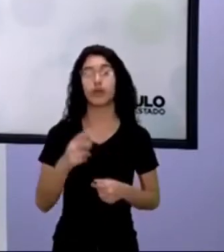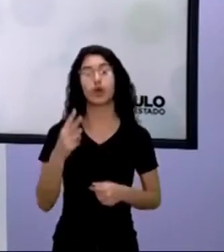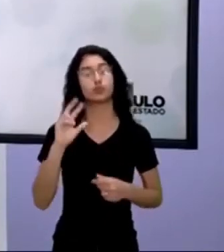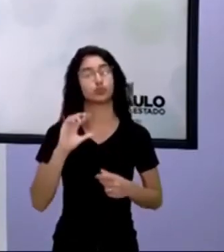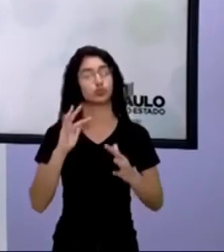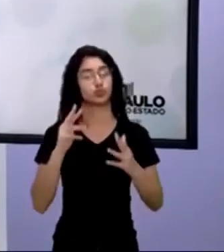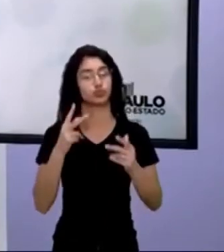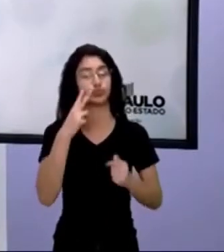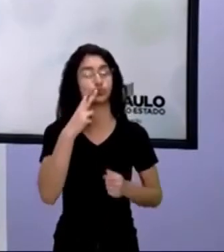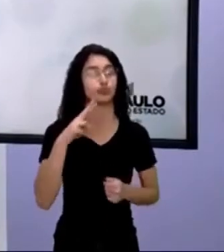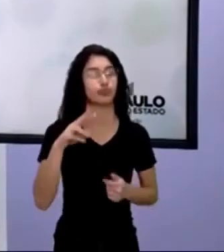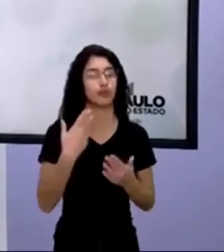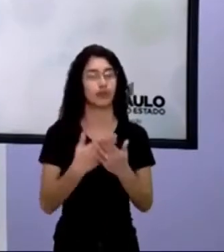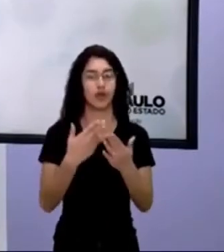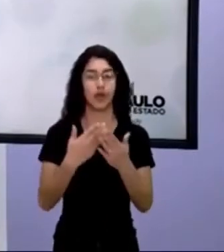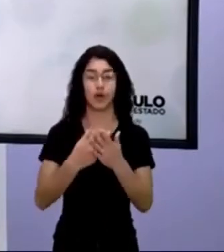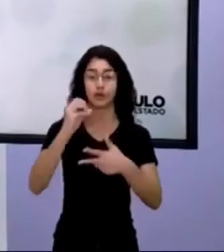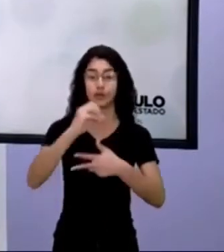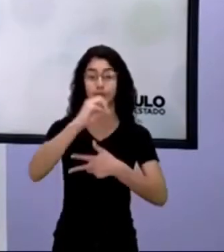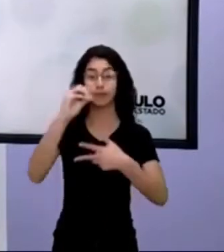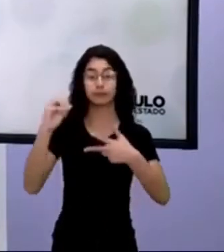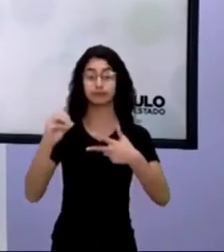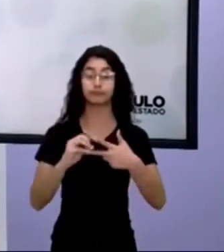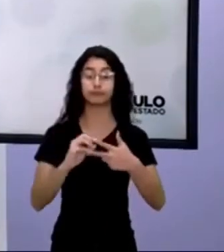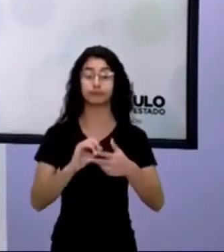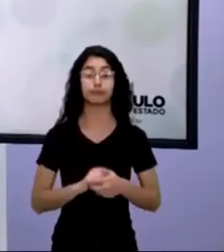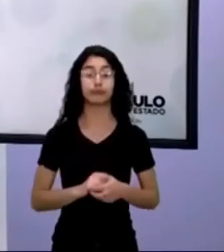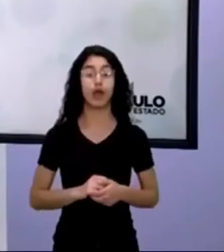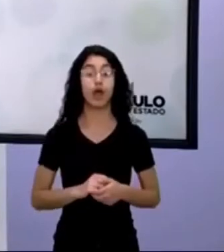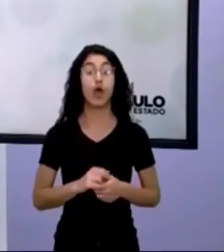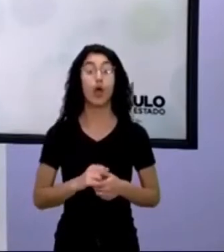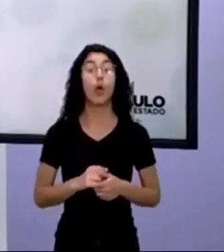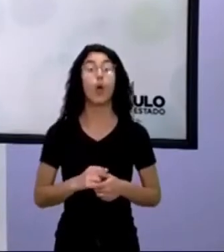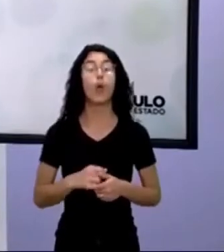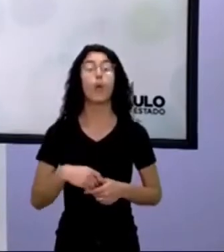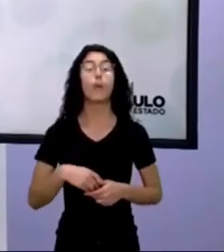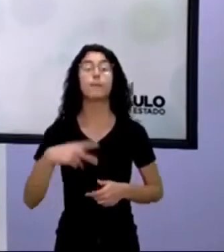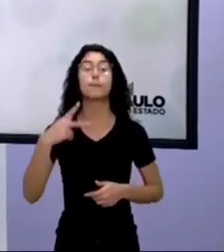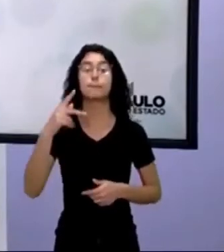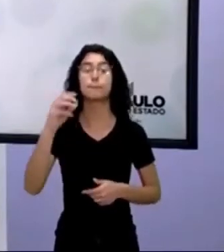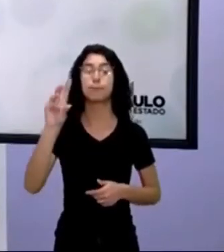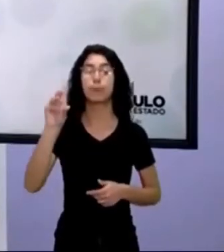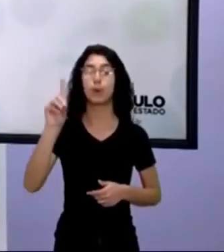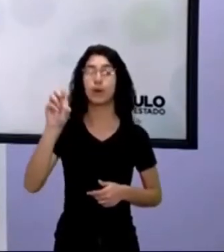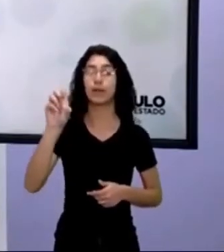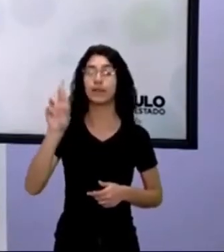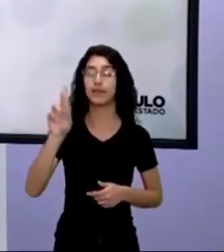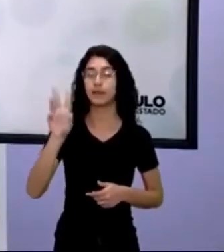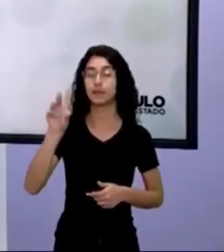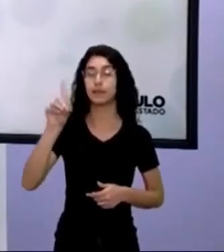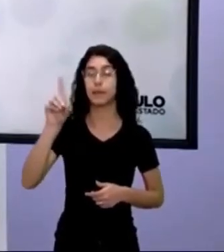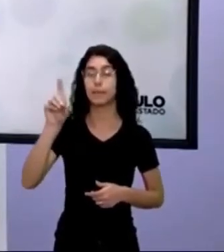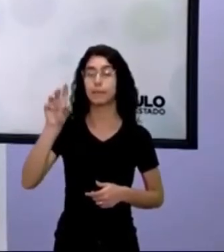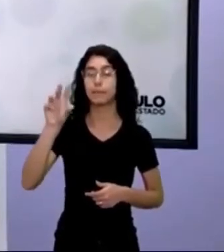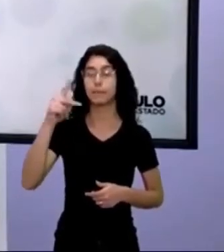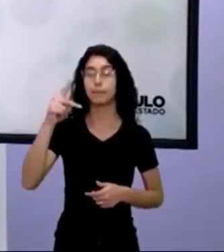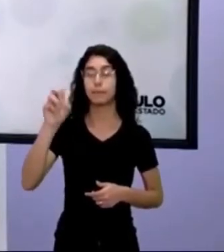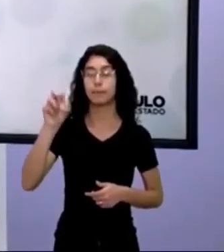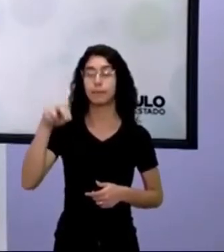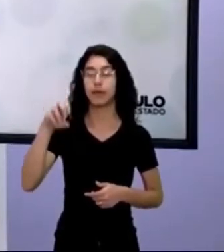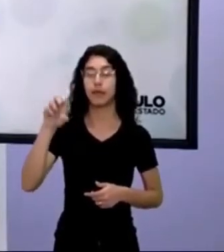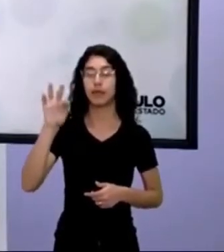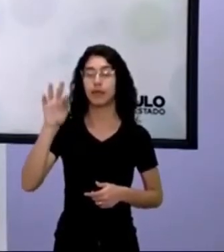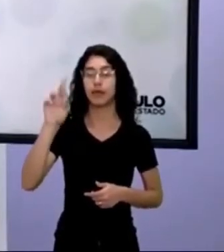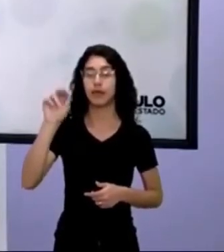do Enem aí sobre a questão da radioatividade. O que mais? O poder de penetração das radiações, né? Qual é a radiação